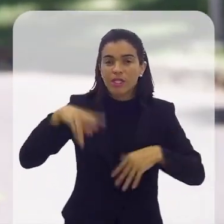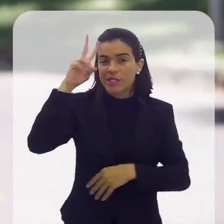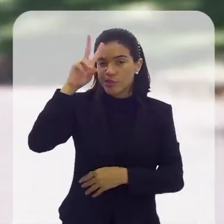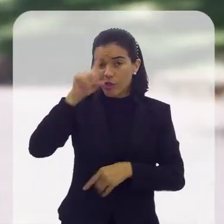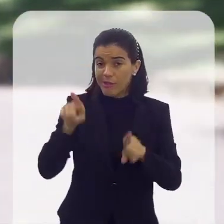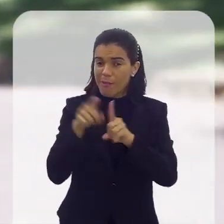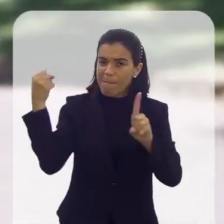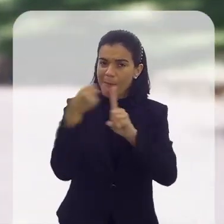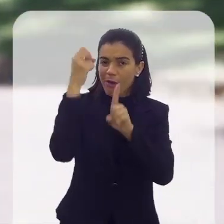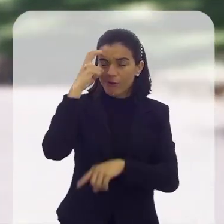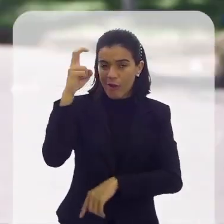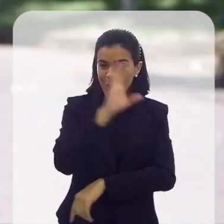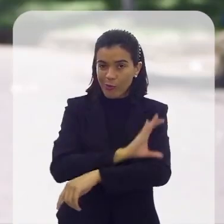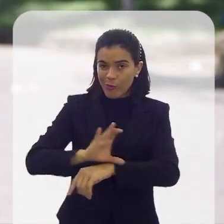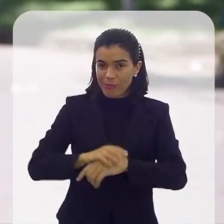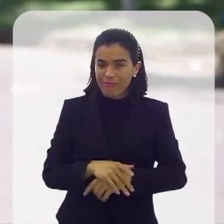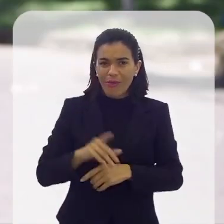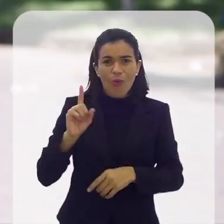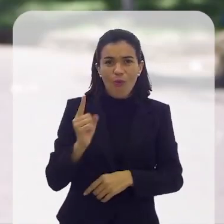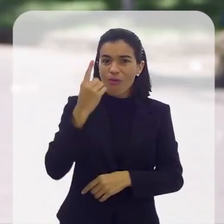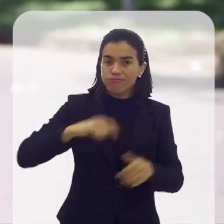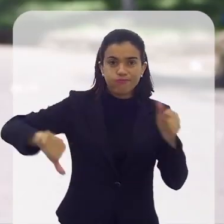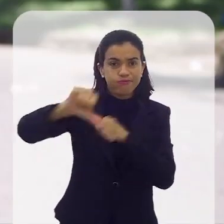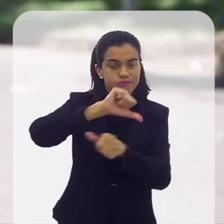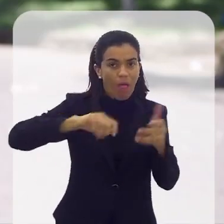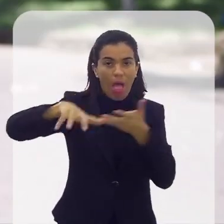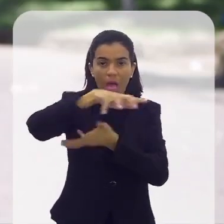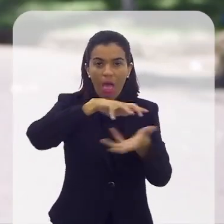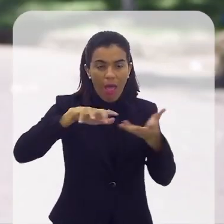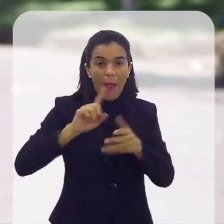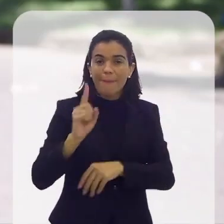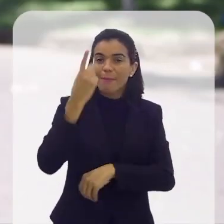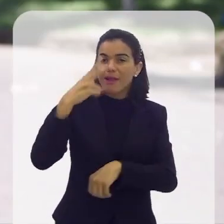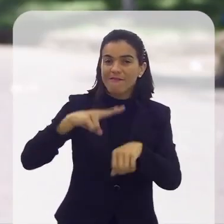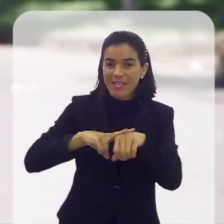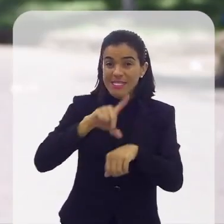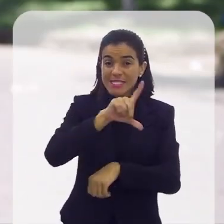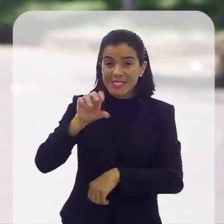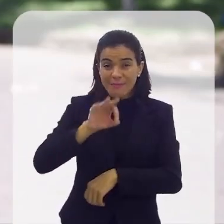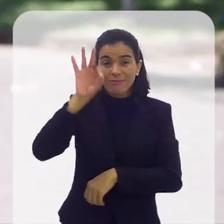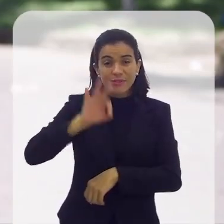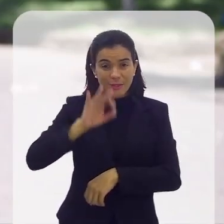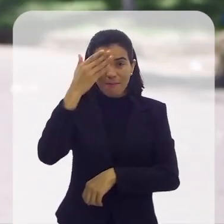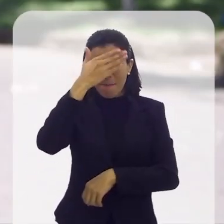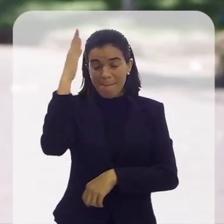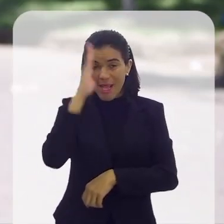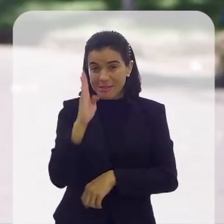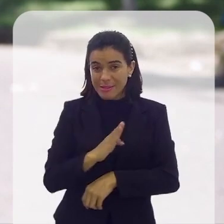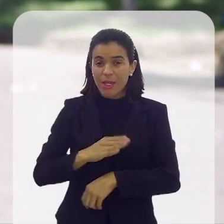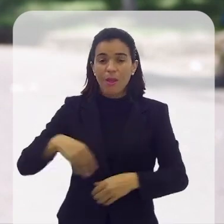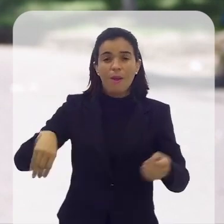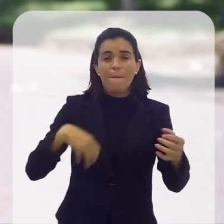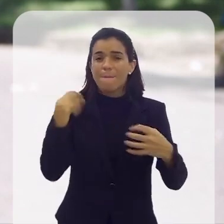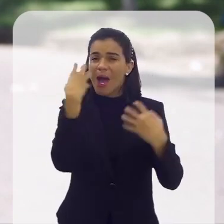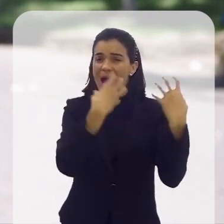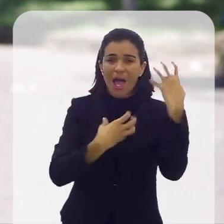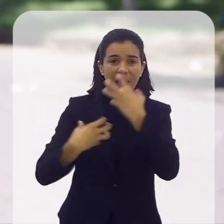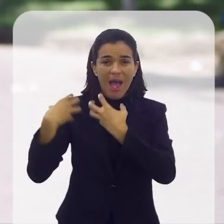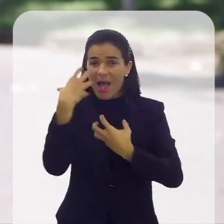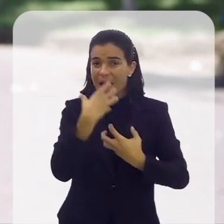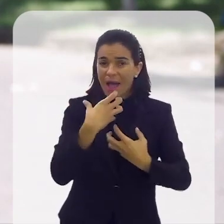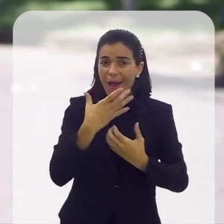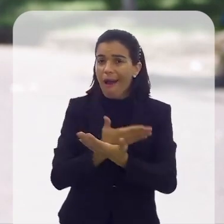história e marcos da cultura. Um deles um verdadeiro rebuliço, quando pela primeira vez acordes 100% brasileiros tocaram nos salões,